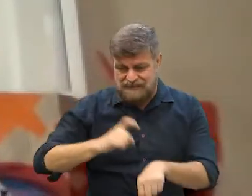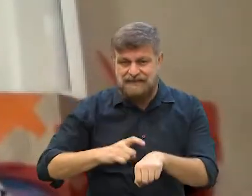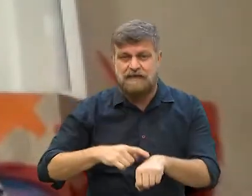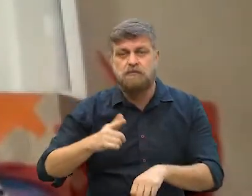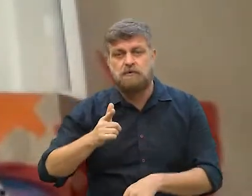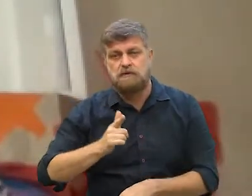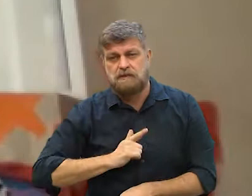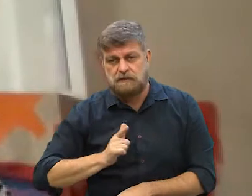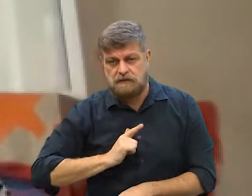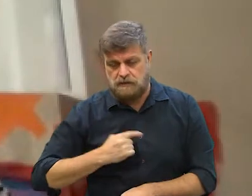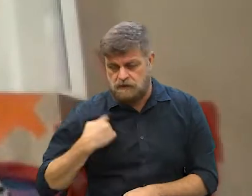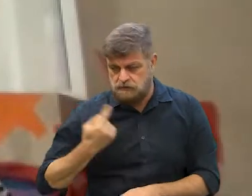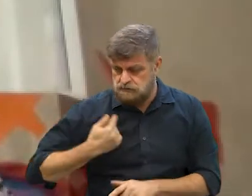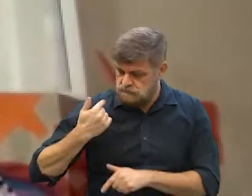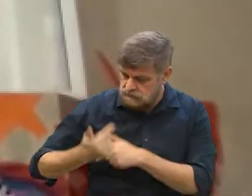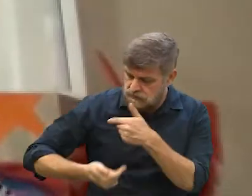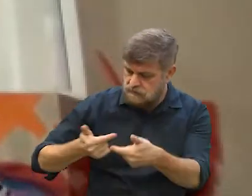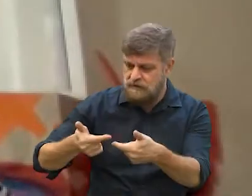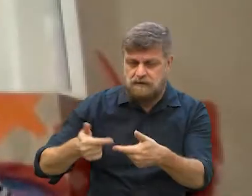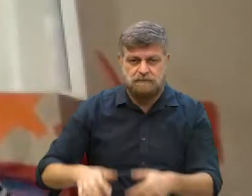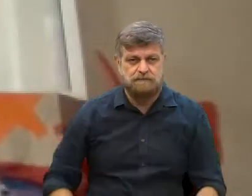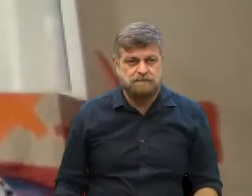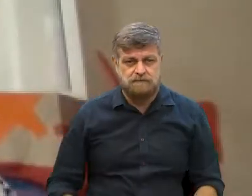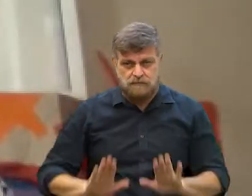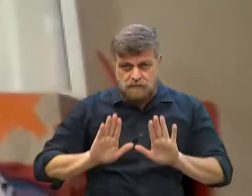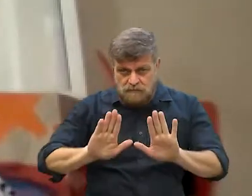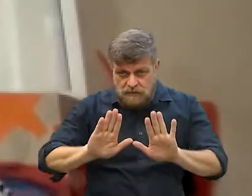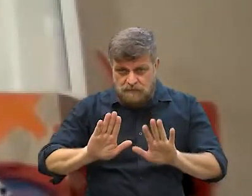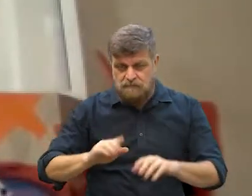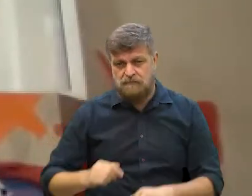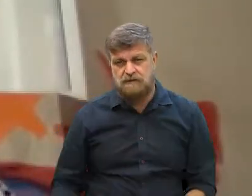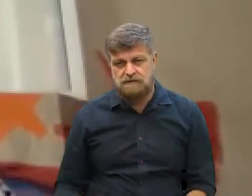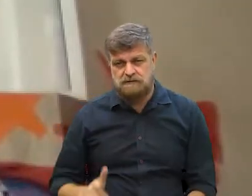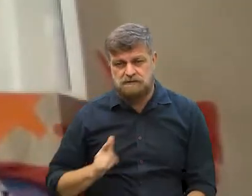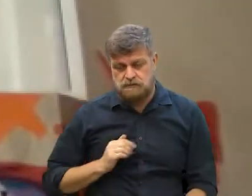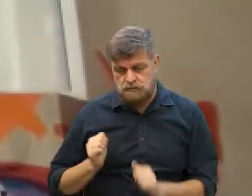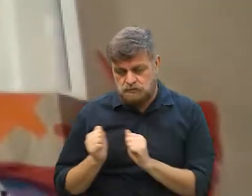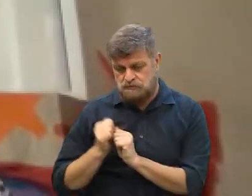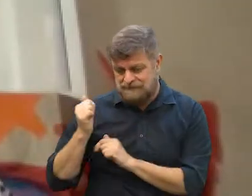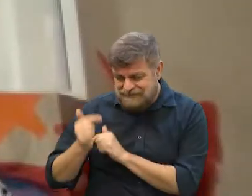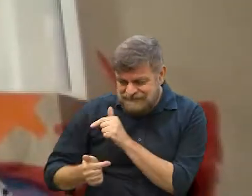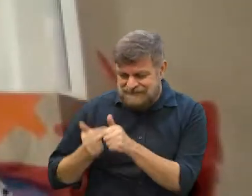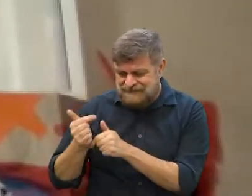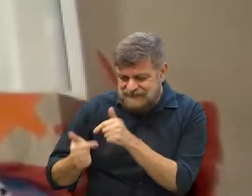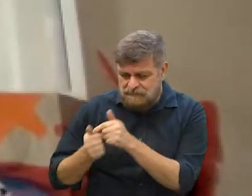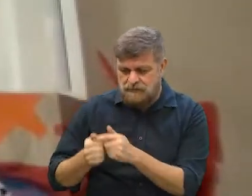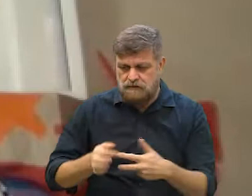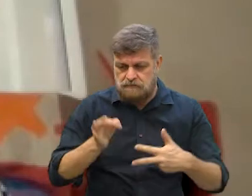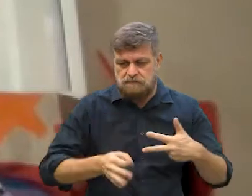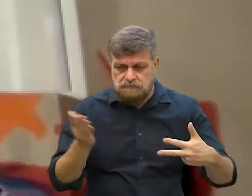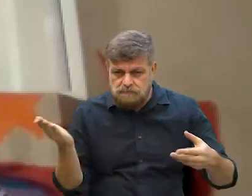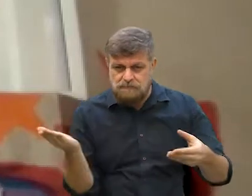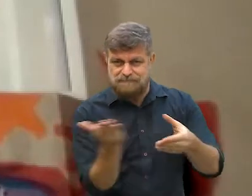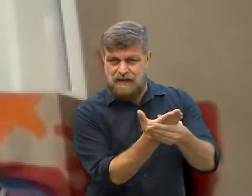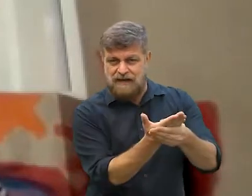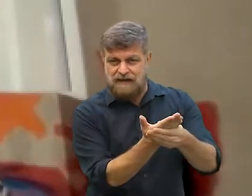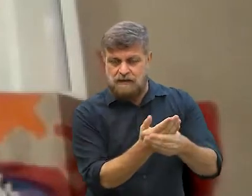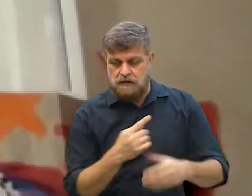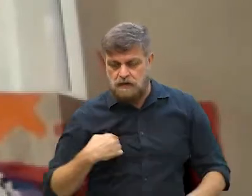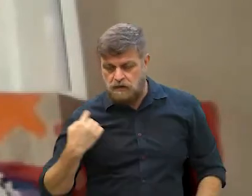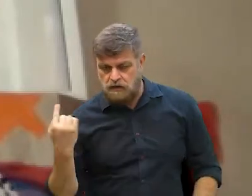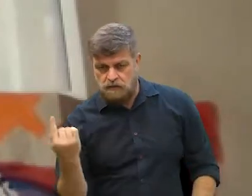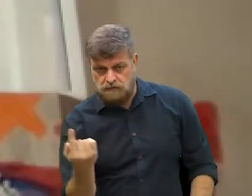tempo bom para trabalhar de qualquer maneira ao lado desse trabalho judicializa são